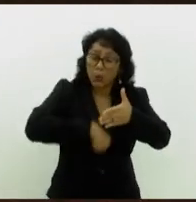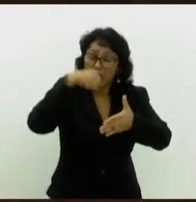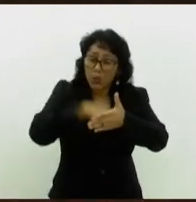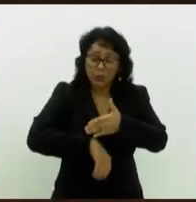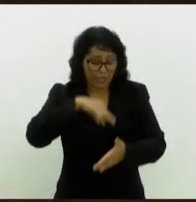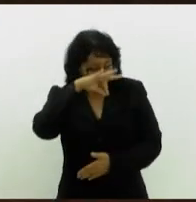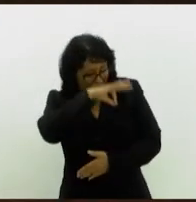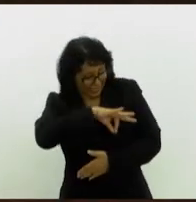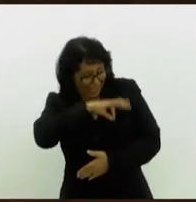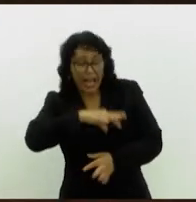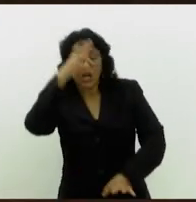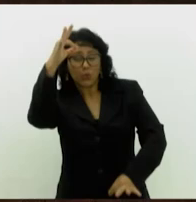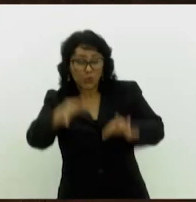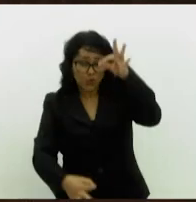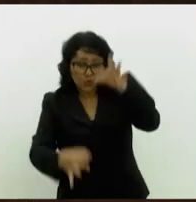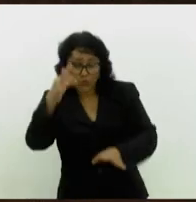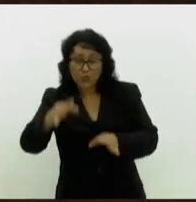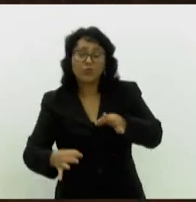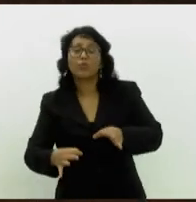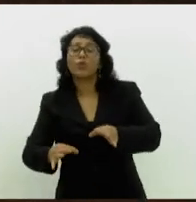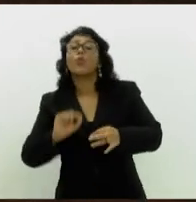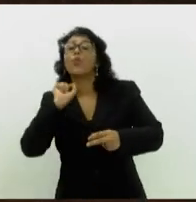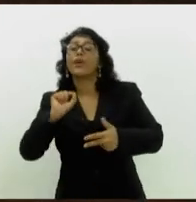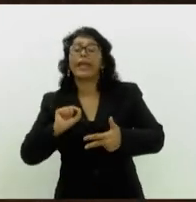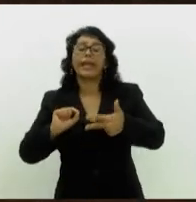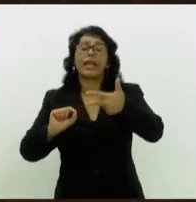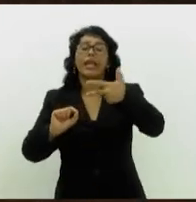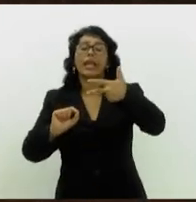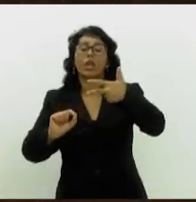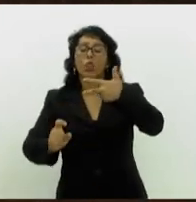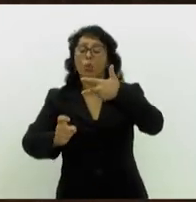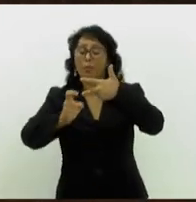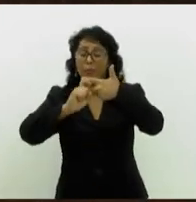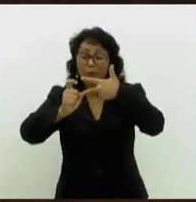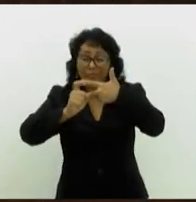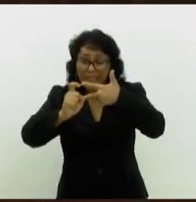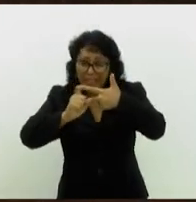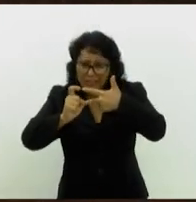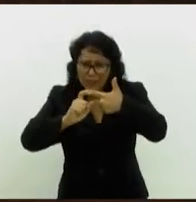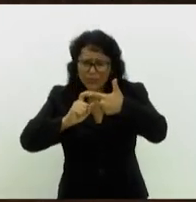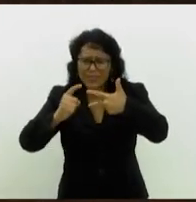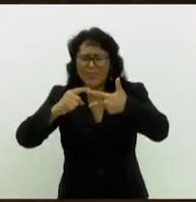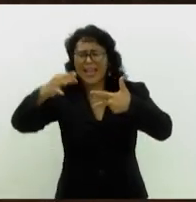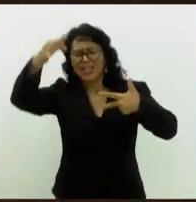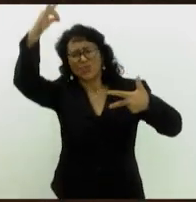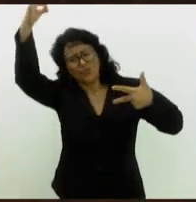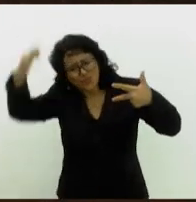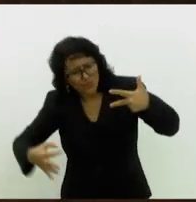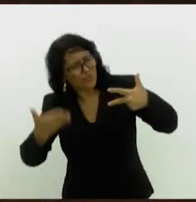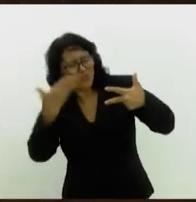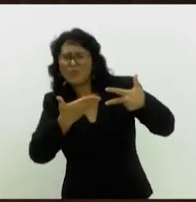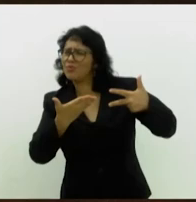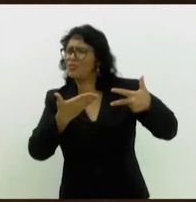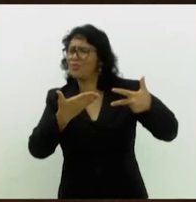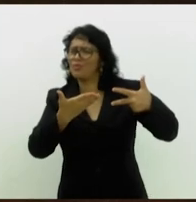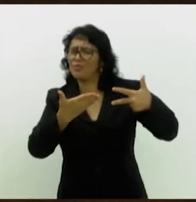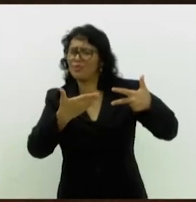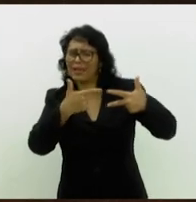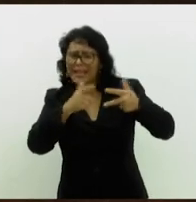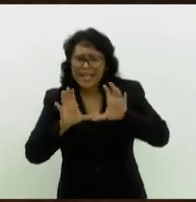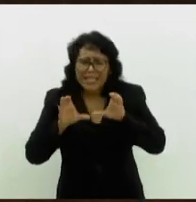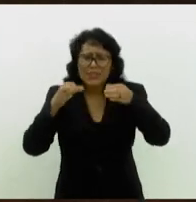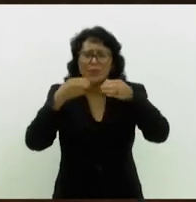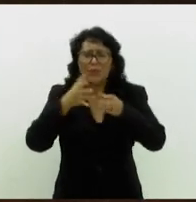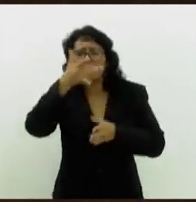salarial do Poder Executivo é a luta justa correta é um direito